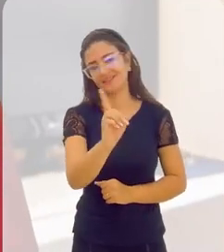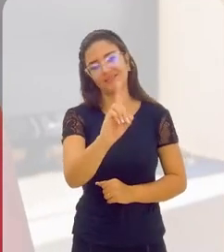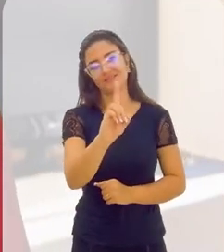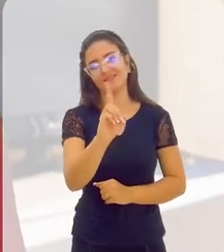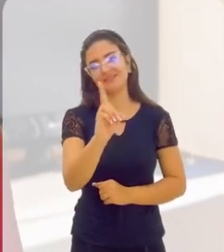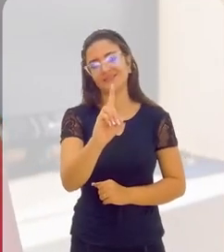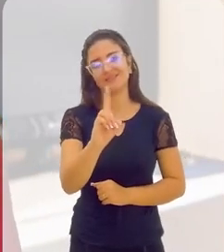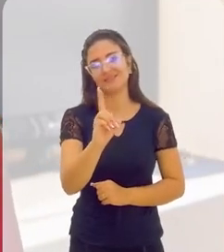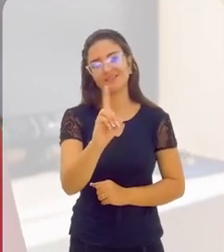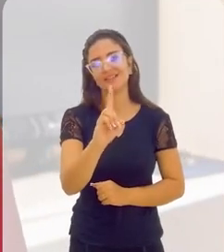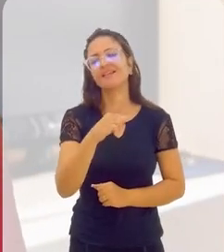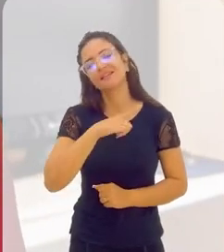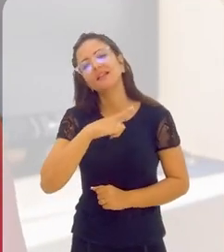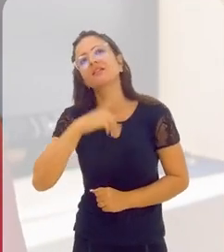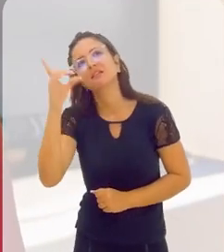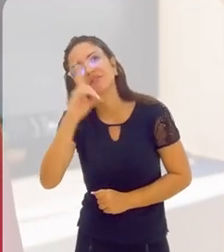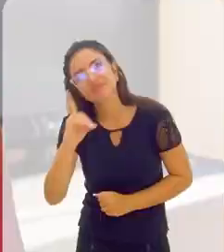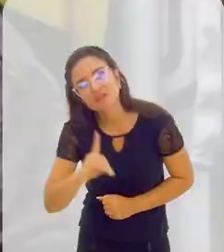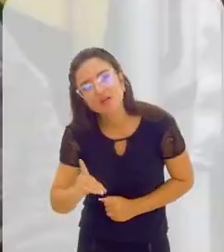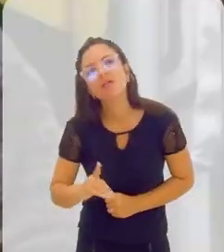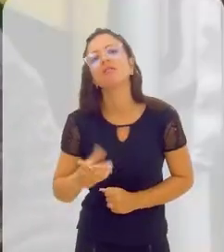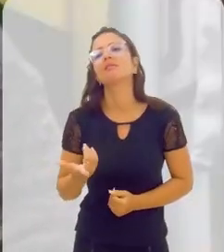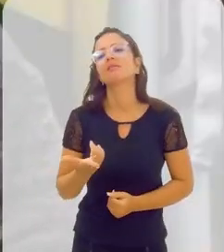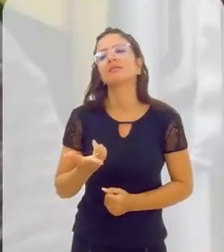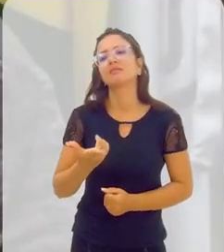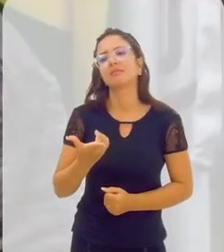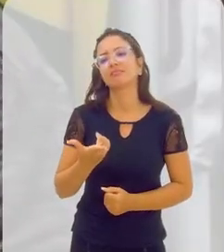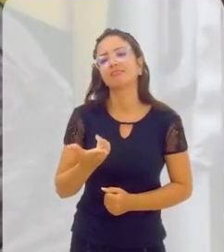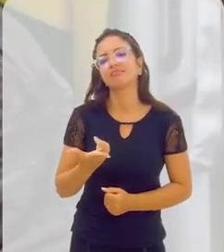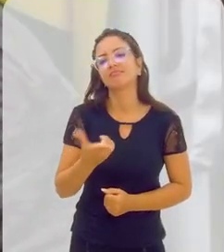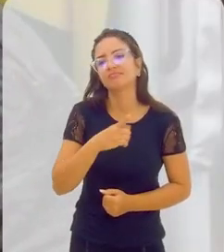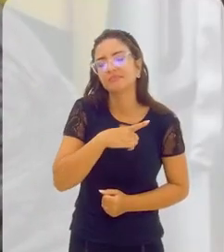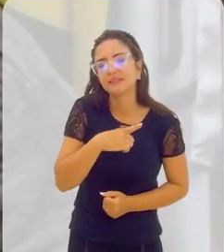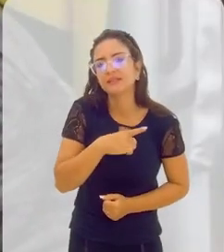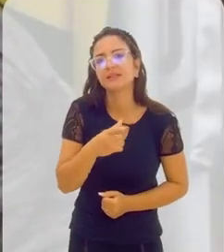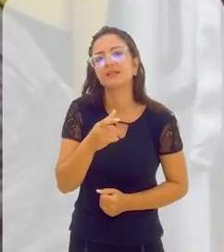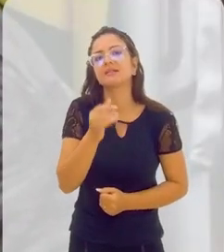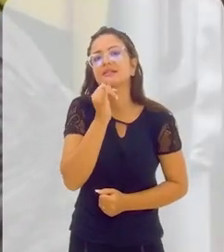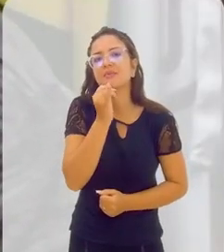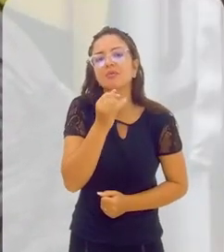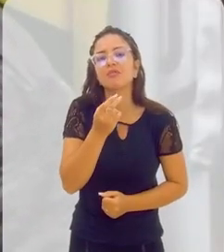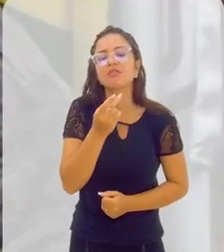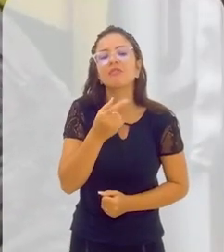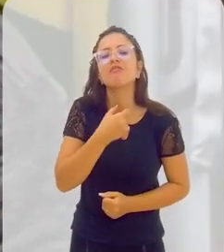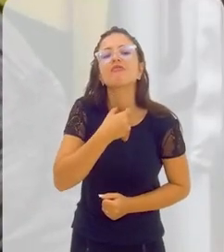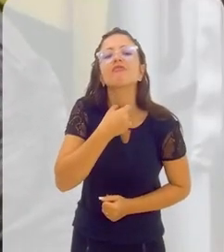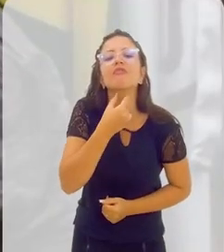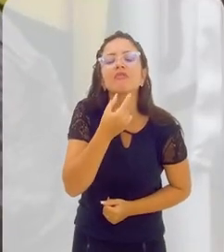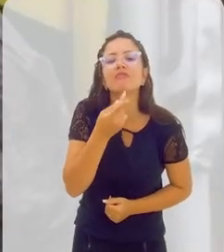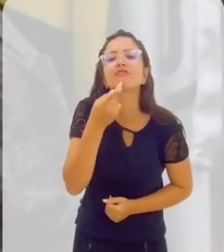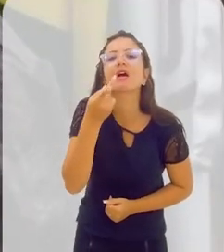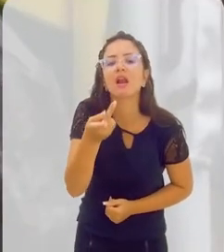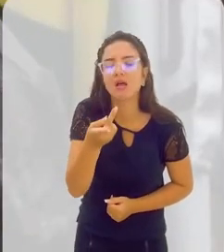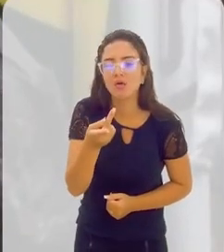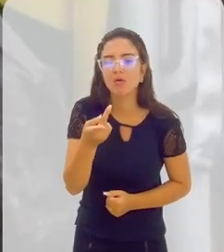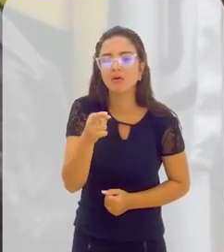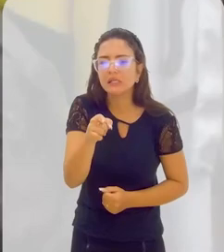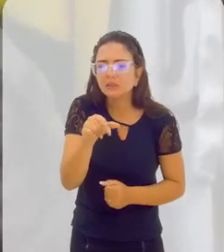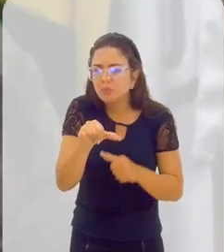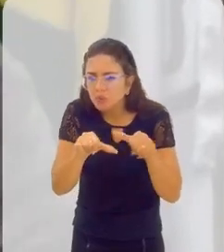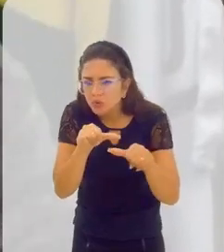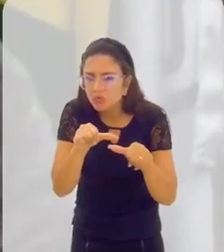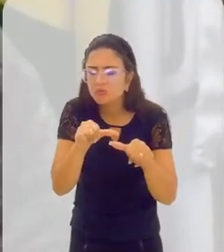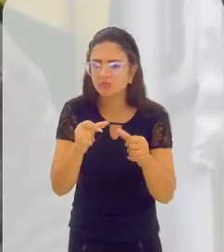mas não você tem deficiência você tem quadro eu lido muito com alterações da fala então eu não lido